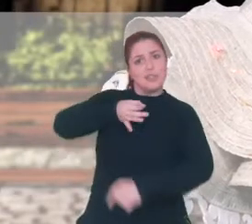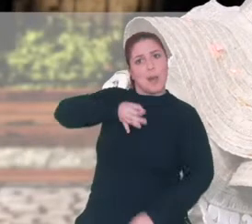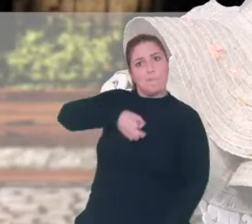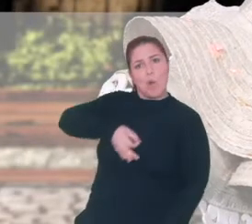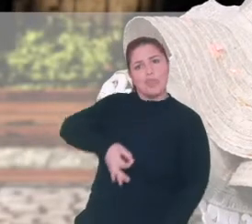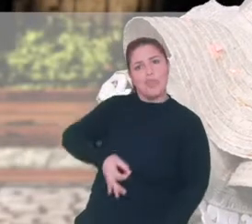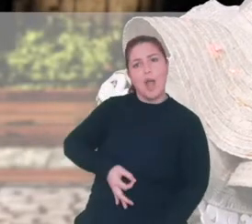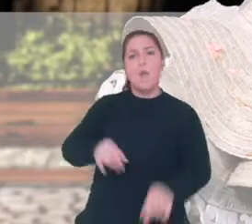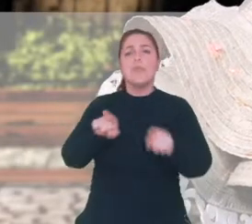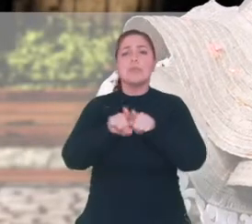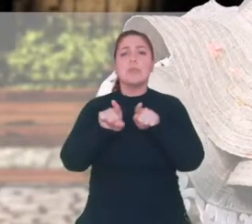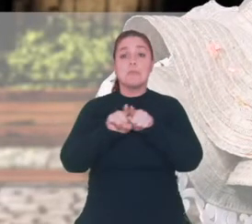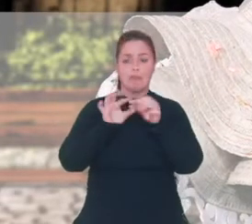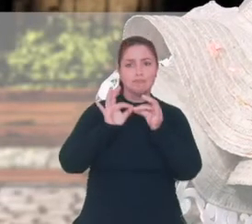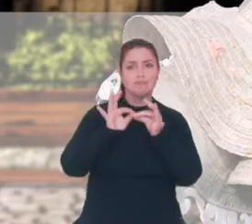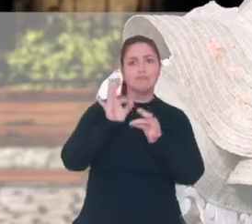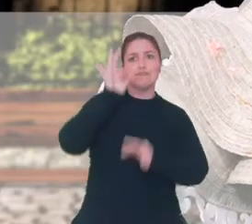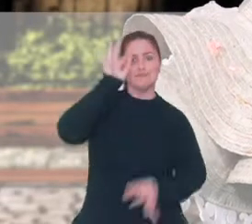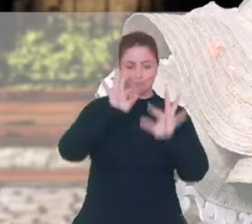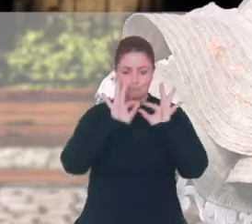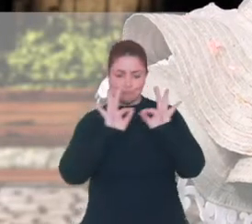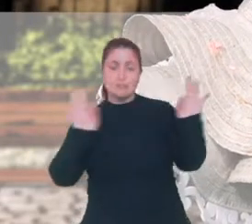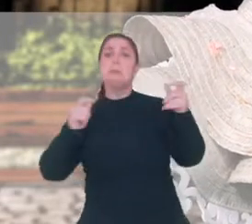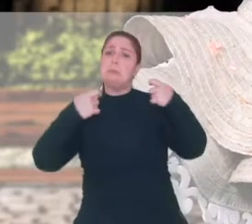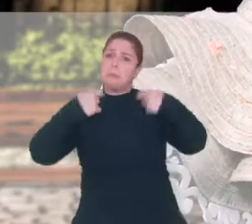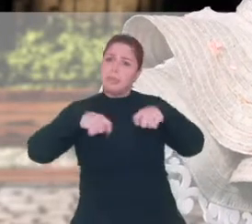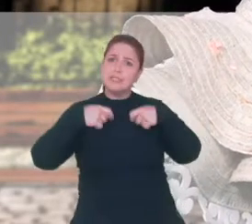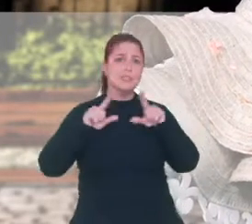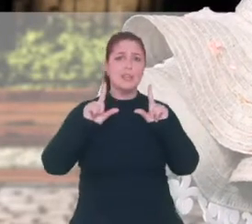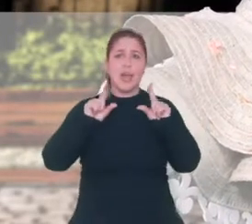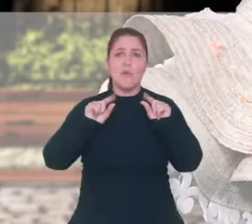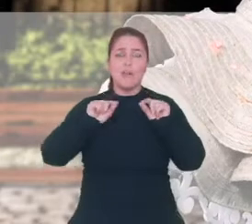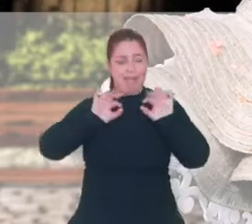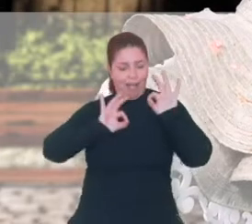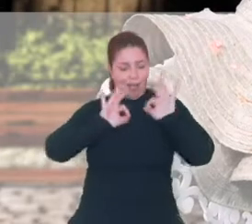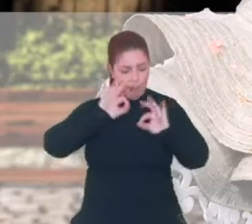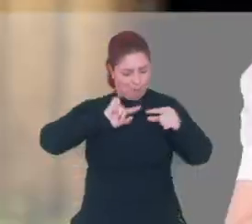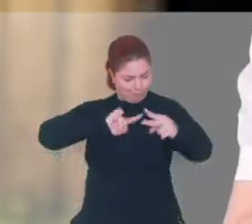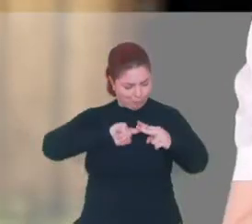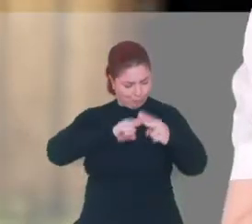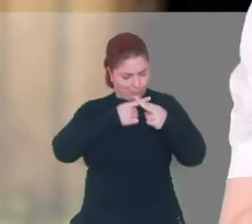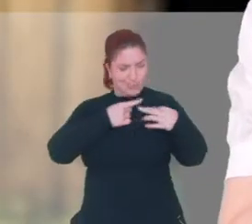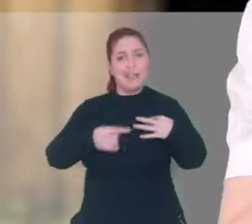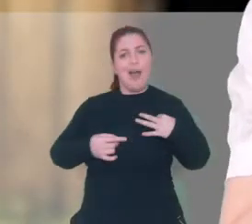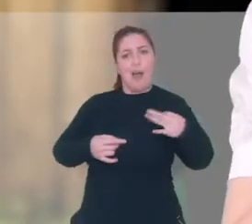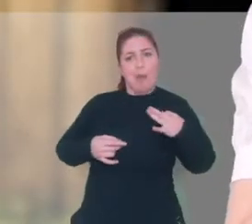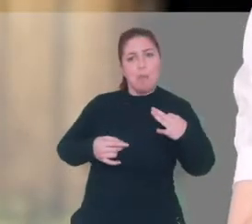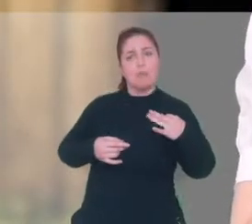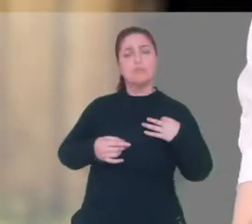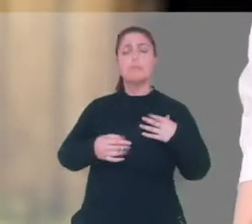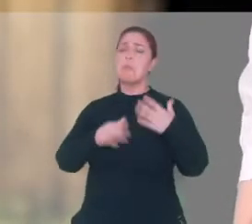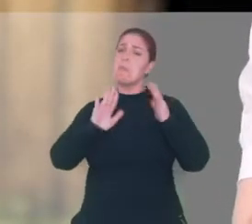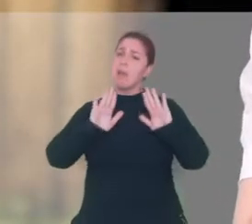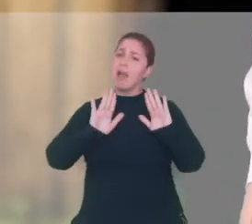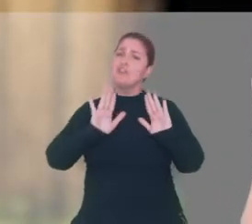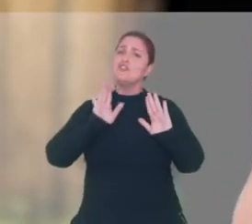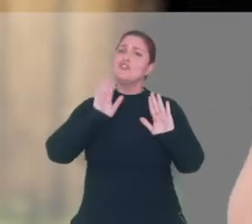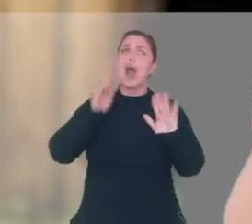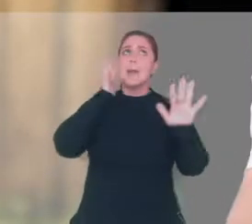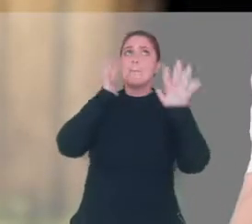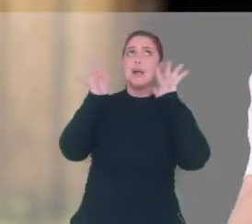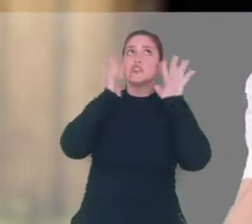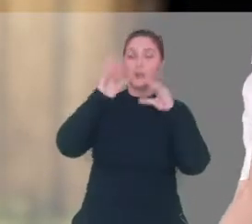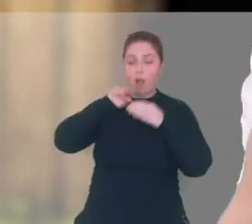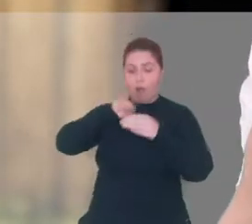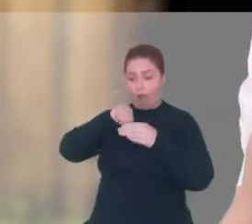fita métrica e tudo mais que é preciso para fazer um pequeno ajuste em uma roupa. Mas você já parou para pensar que além